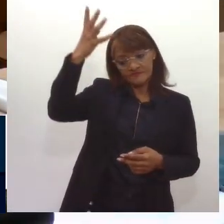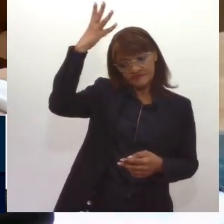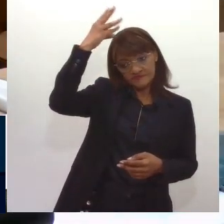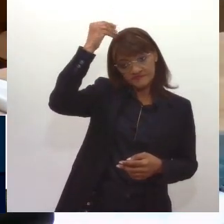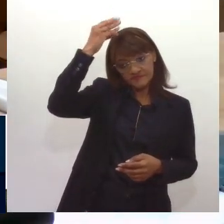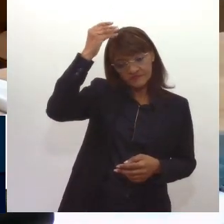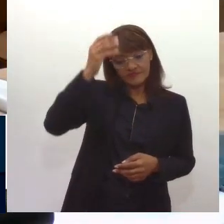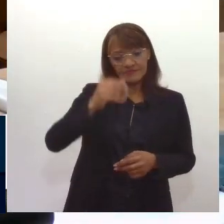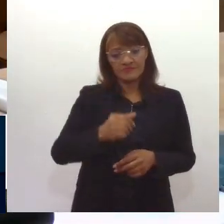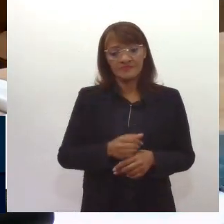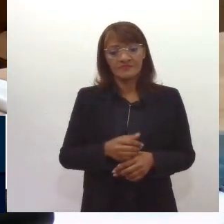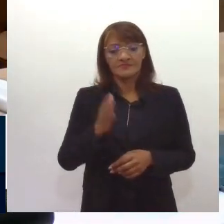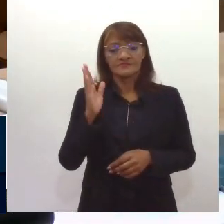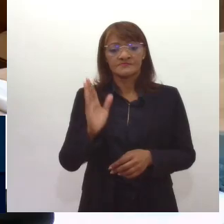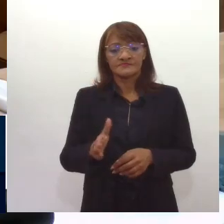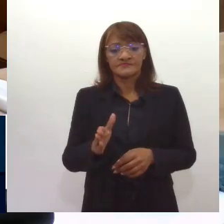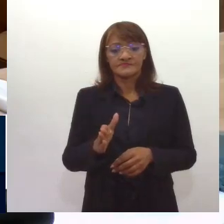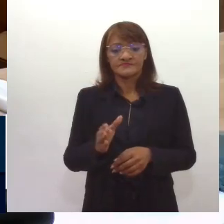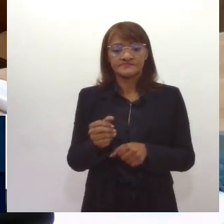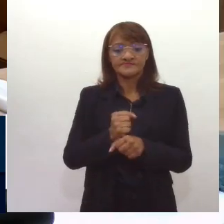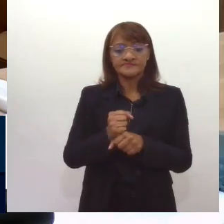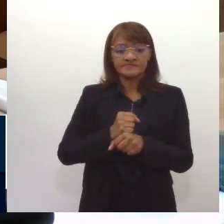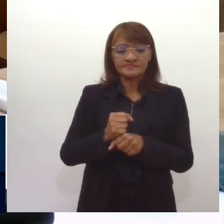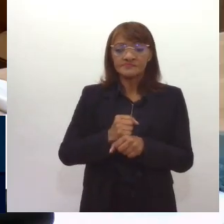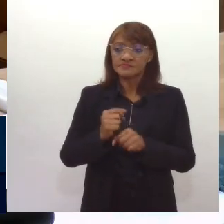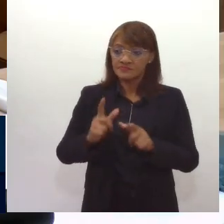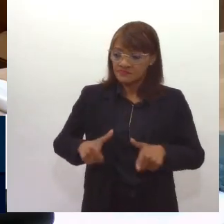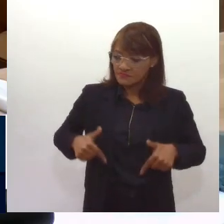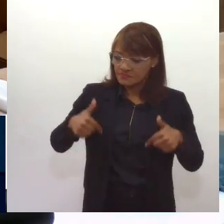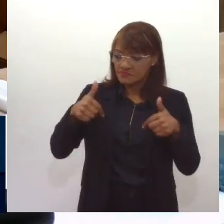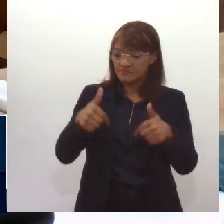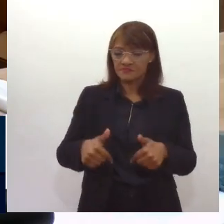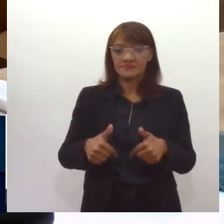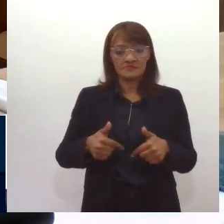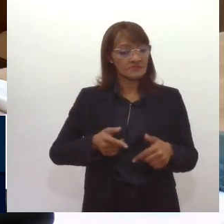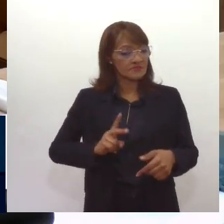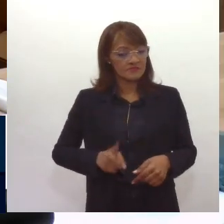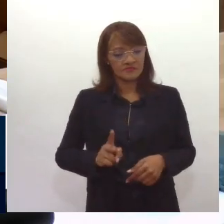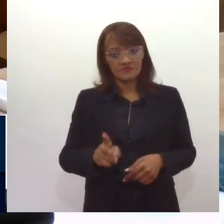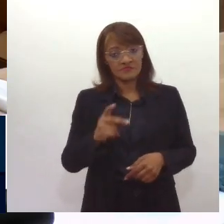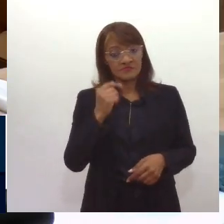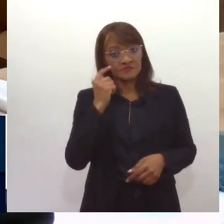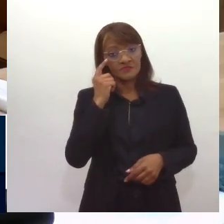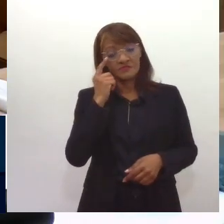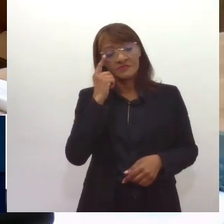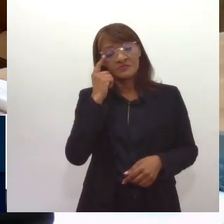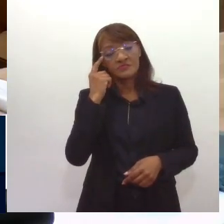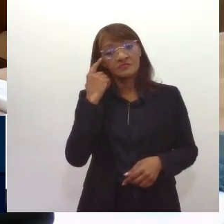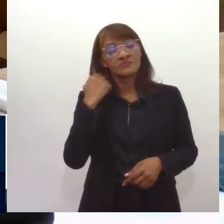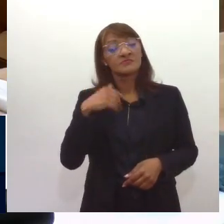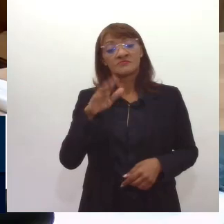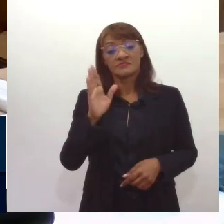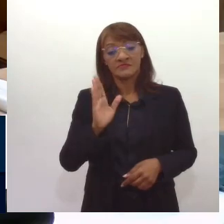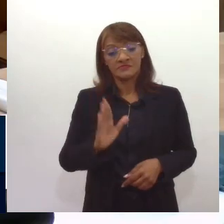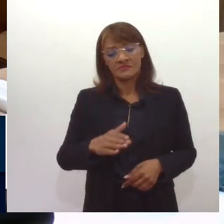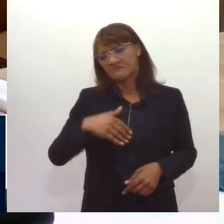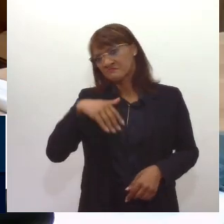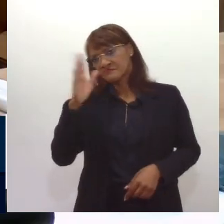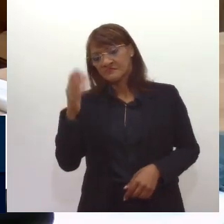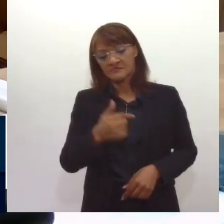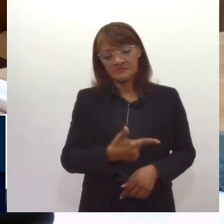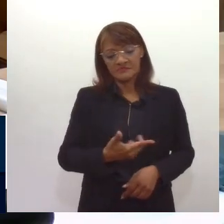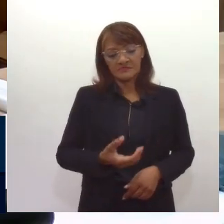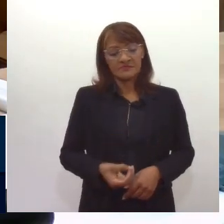é uma luta, né, um embate que vem aí, como foi dito ontem, há muitos anos, há mais de 20 anos, que é importante ter o